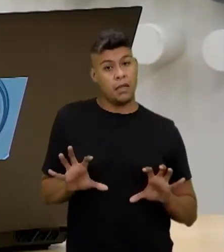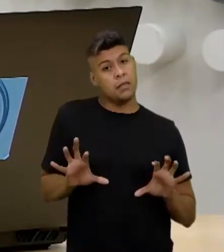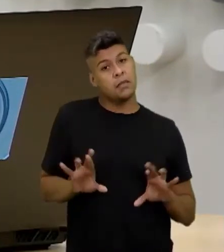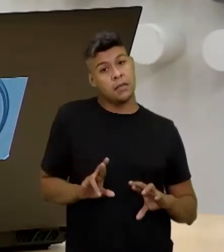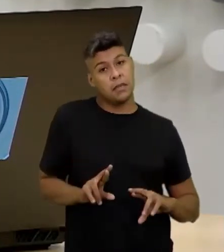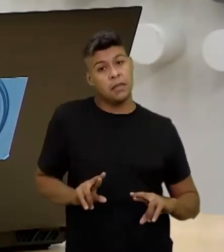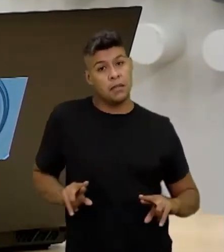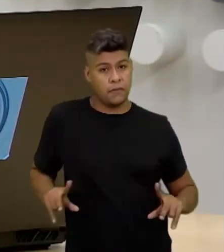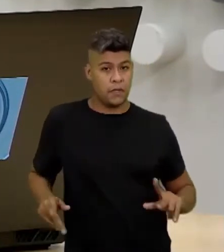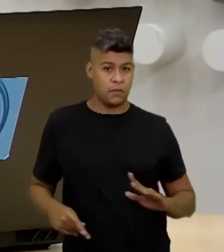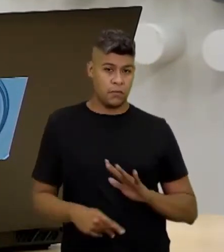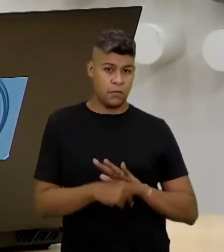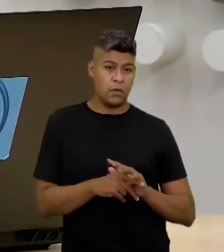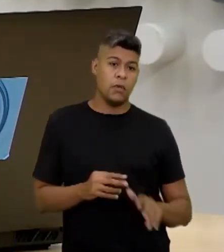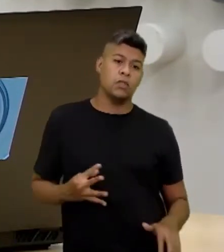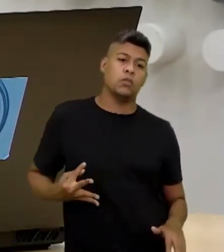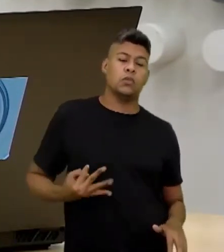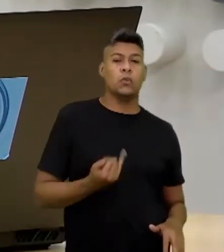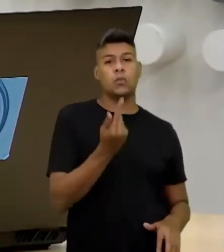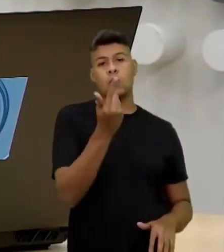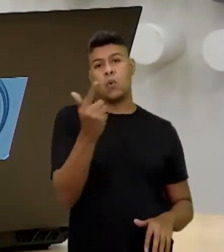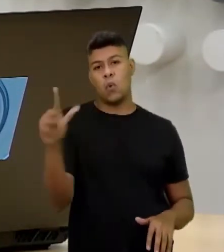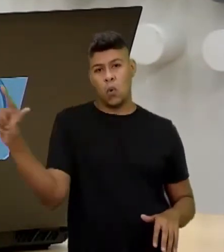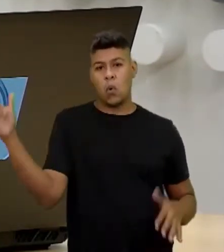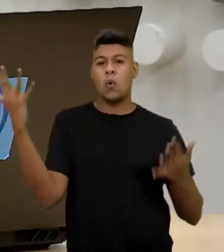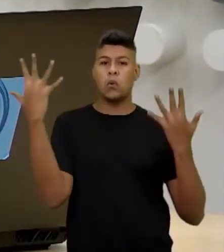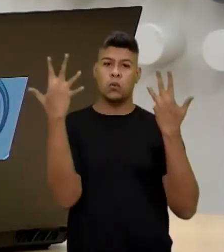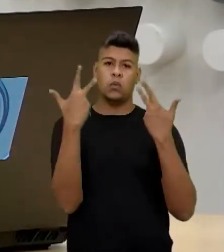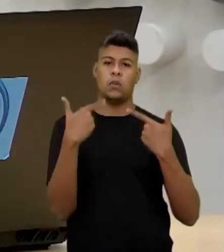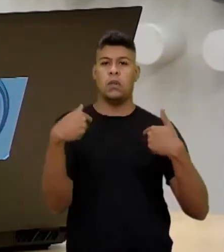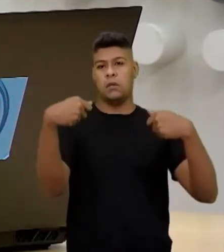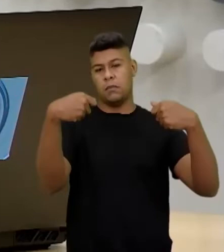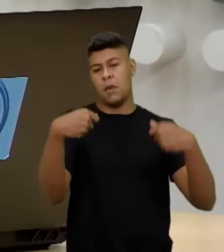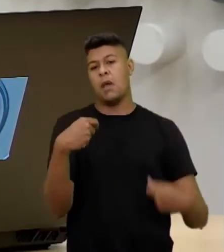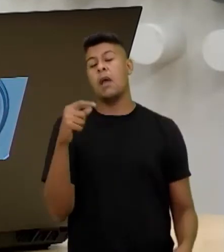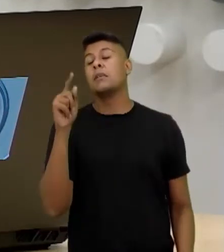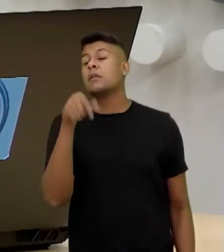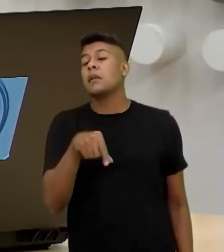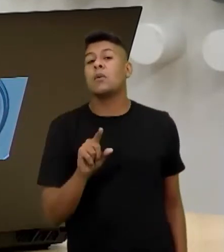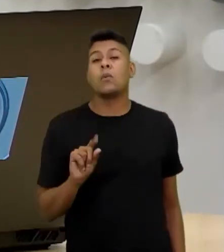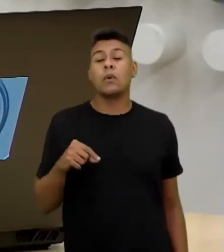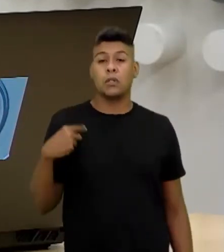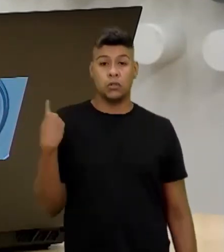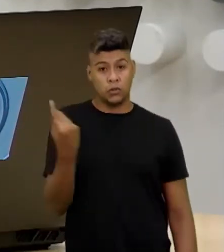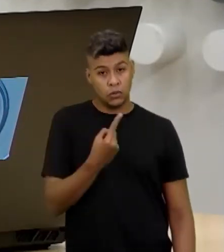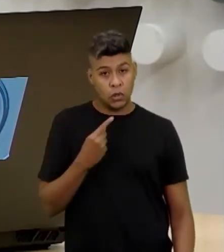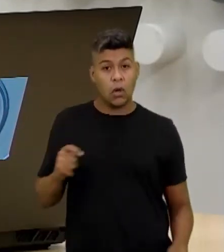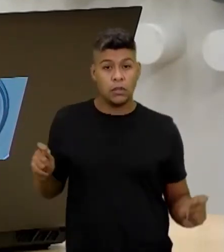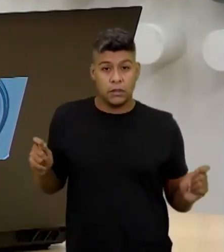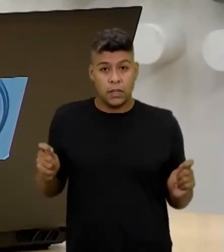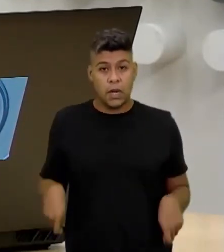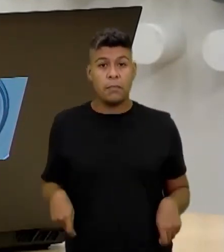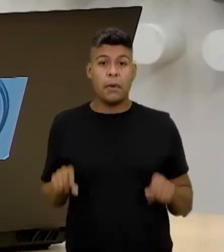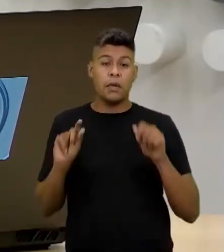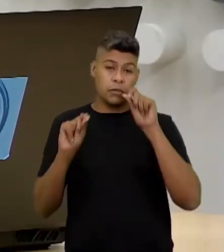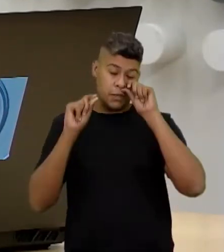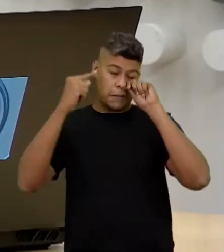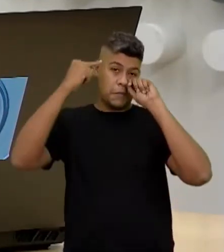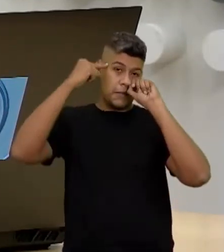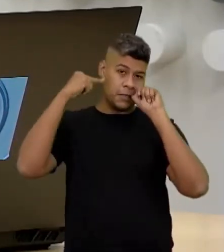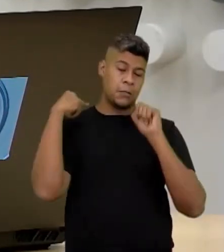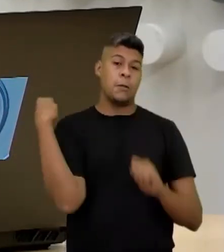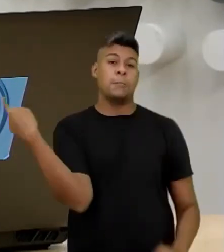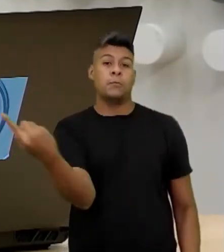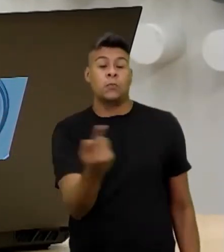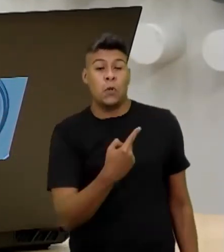nos diferencia do restante de todos os outros animais né do reino animal e o fato de que nós somos capazes de refletir